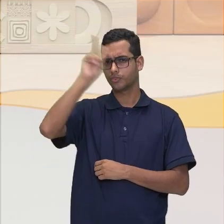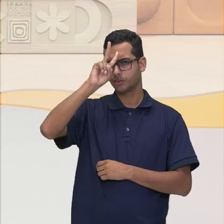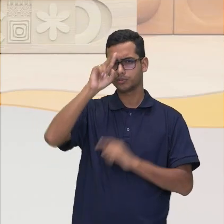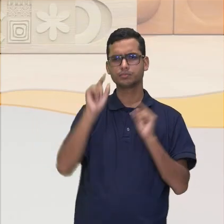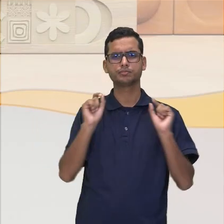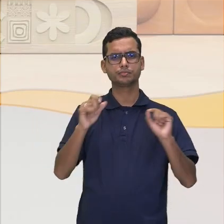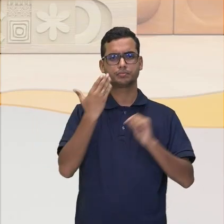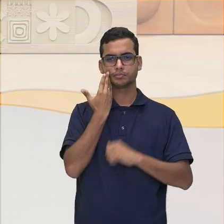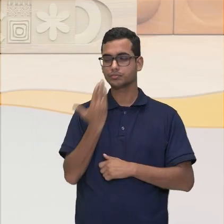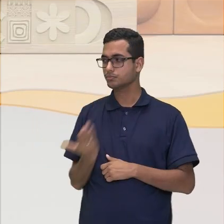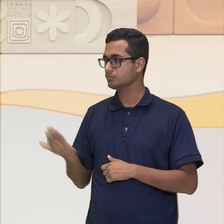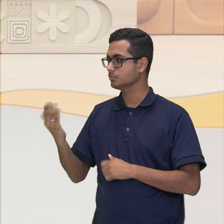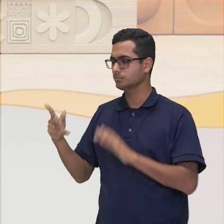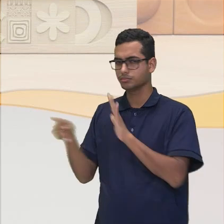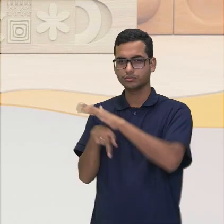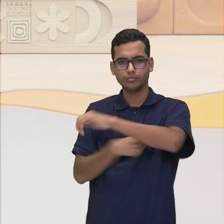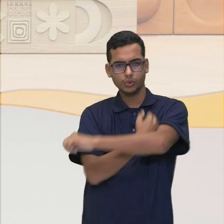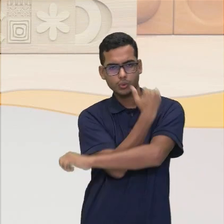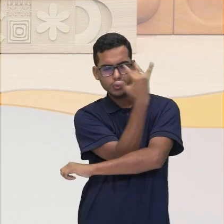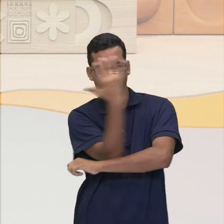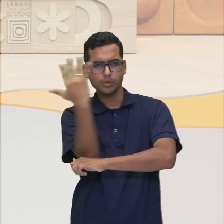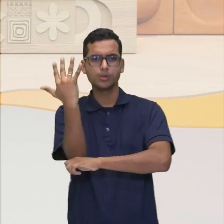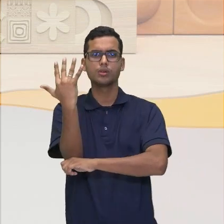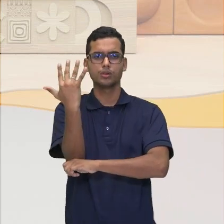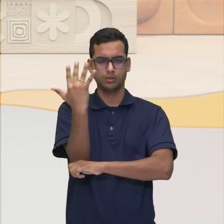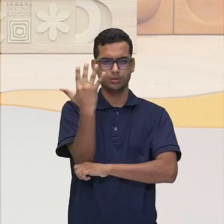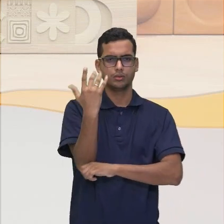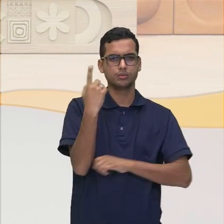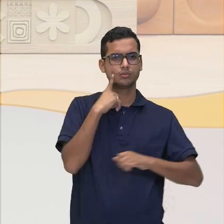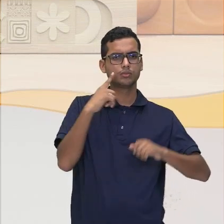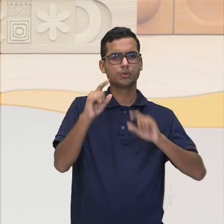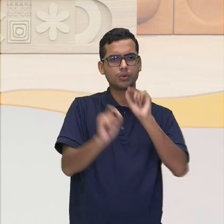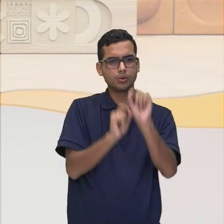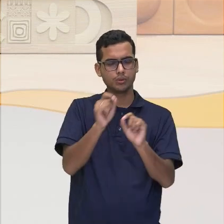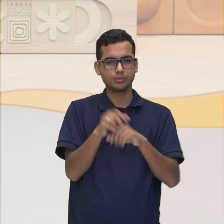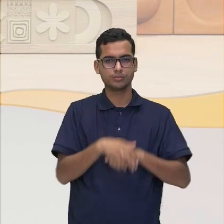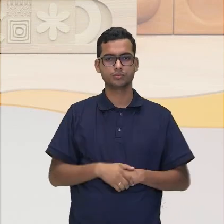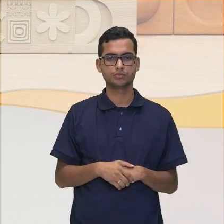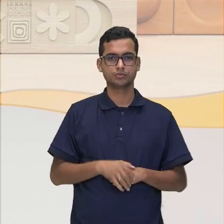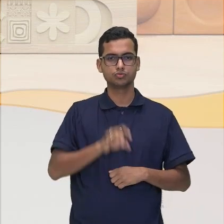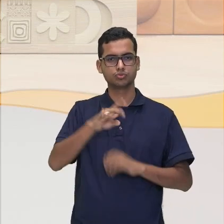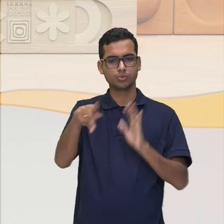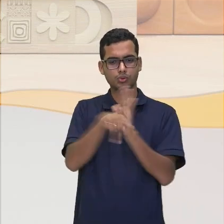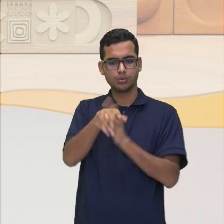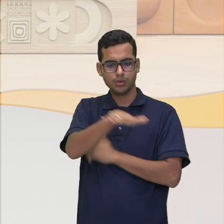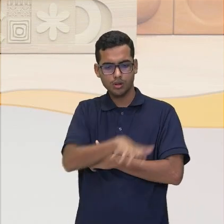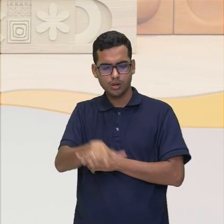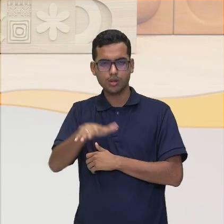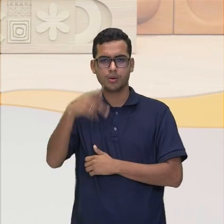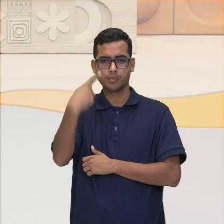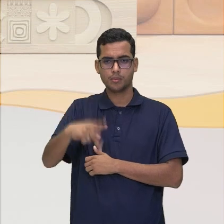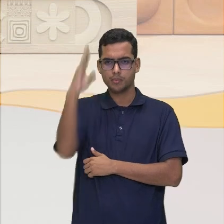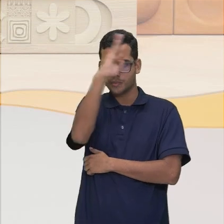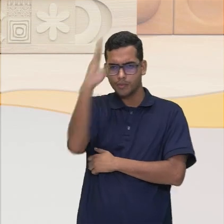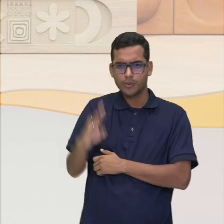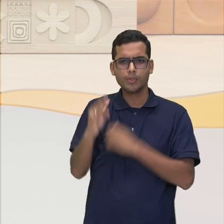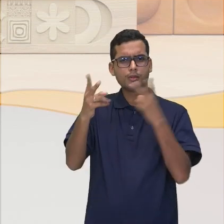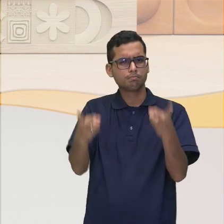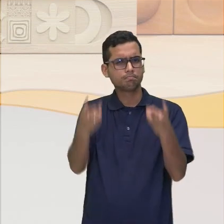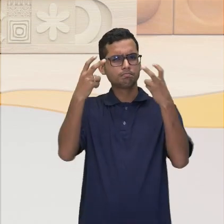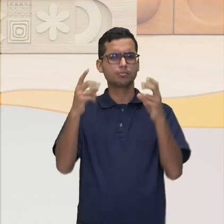essa vegetação, né, ela vai além dos limites ali do território brasileiro, né? A gente percebe